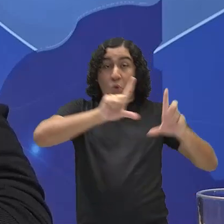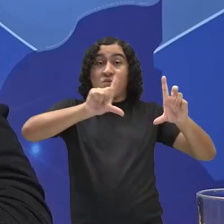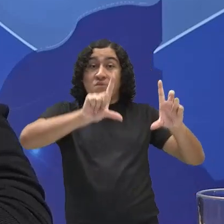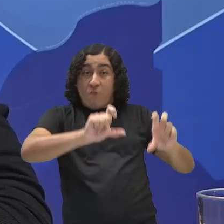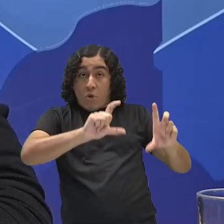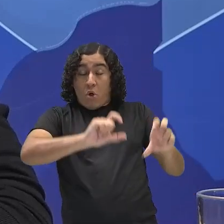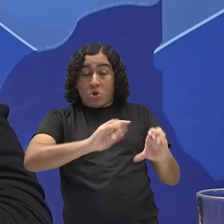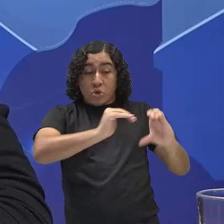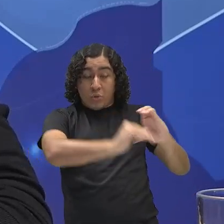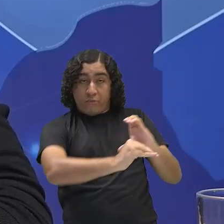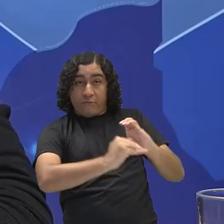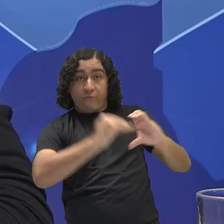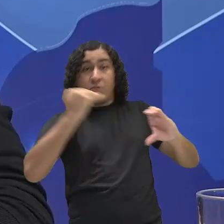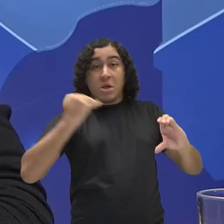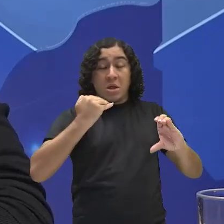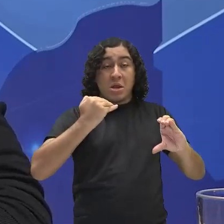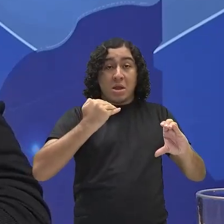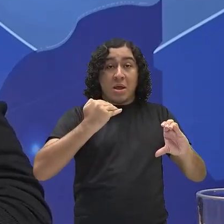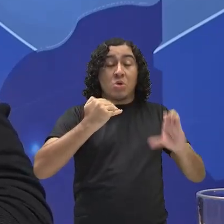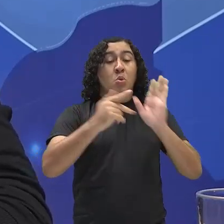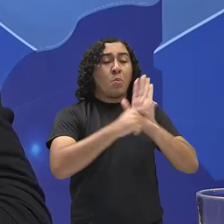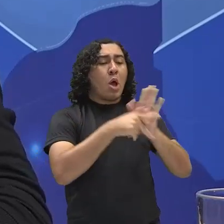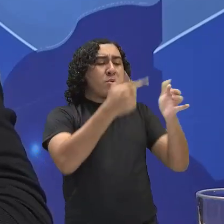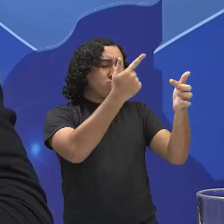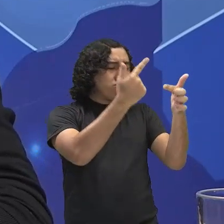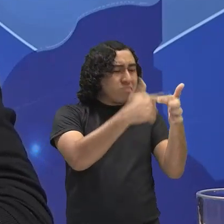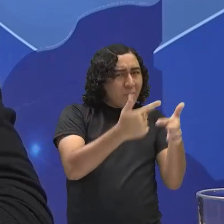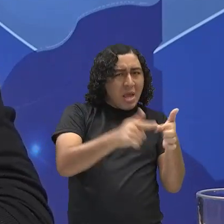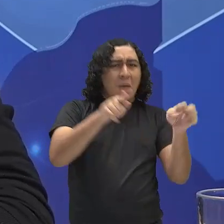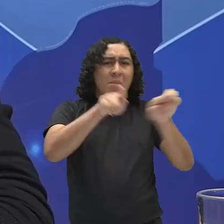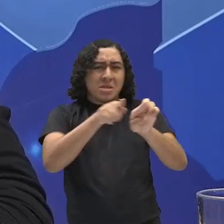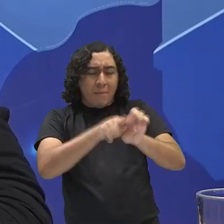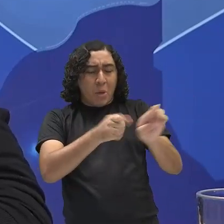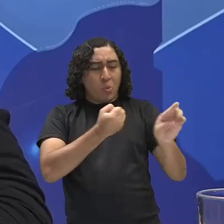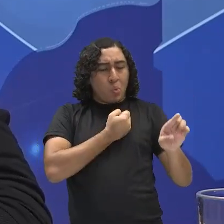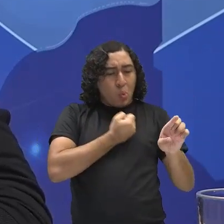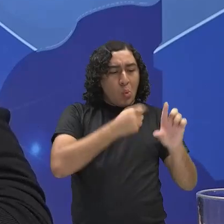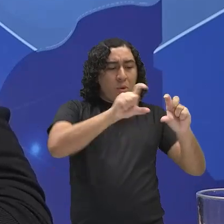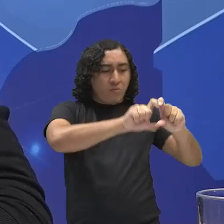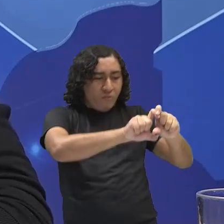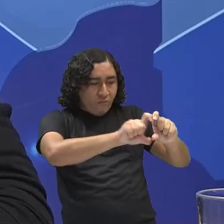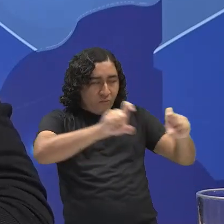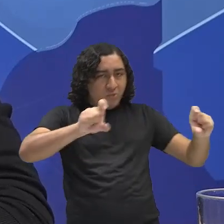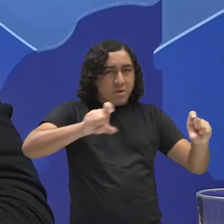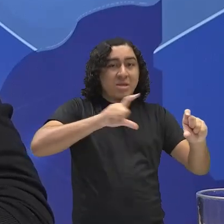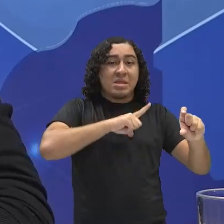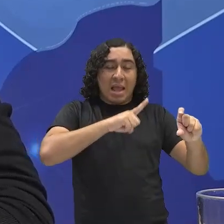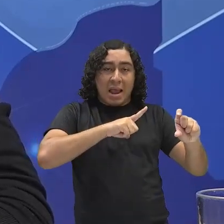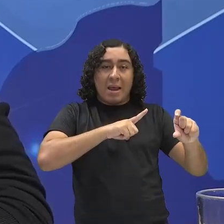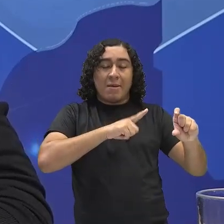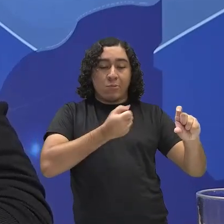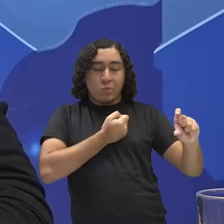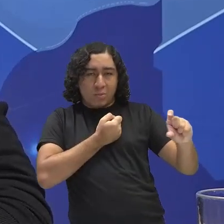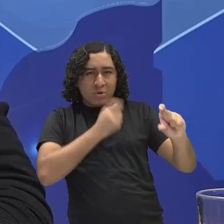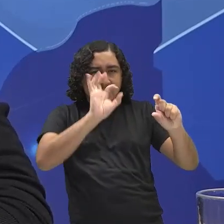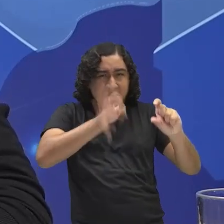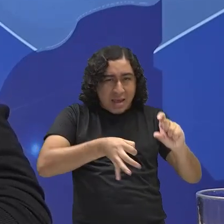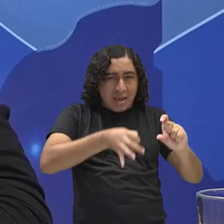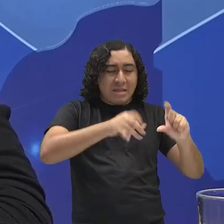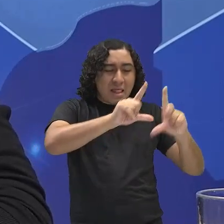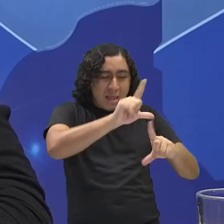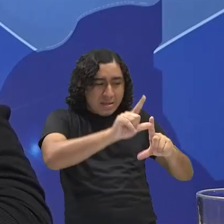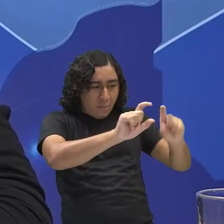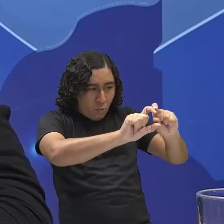ali da etiqueta de tombo ou etiqueta de serial do seu equipamento. Por que a gente solicita essa